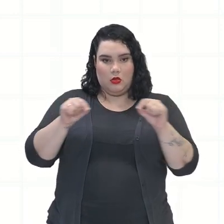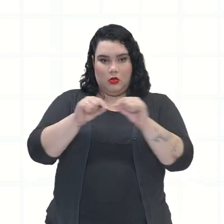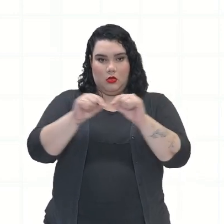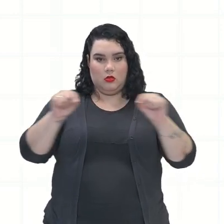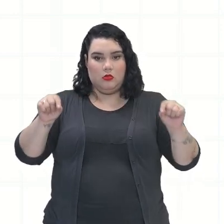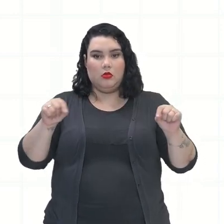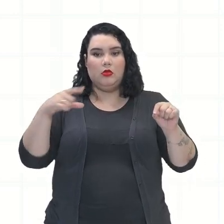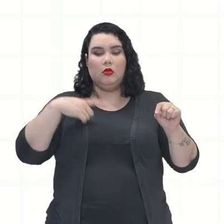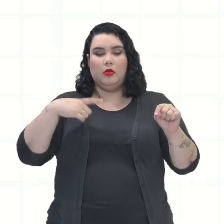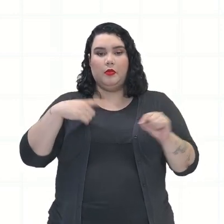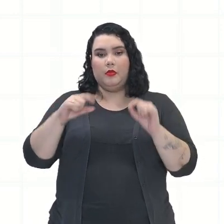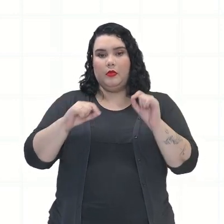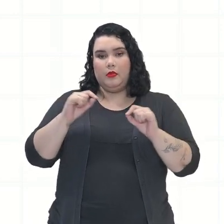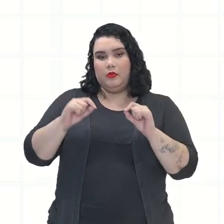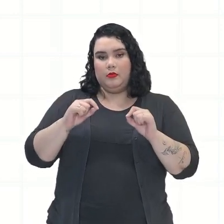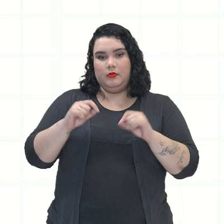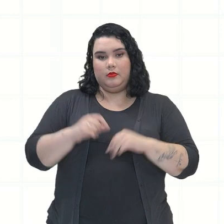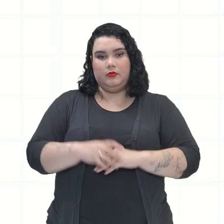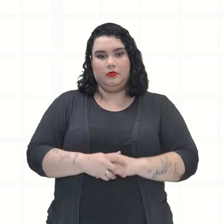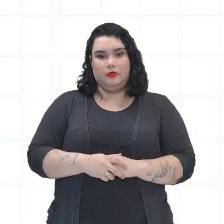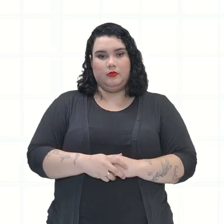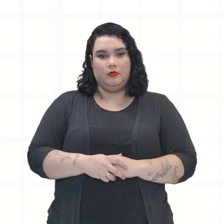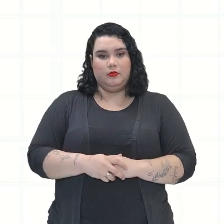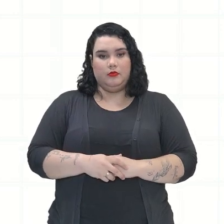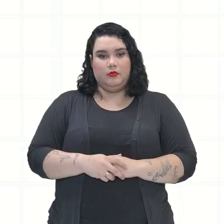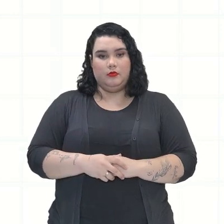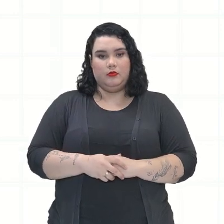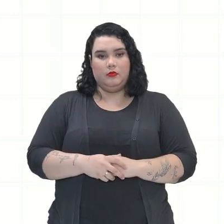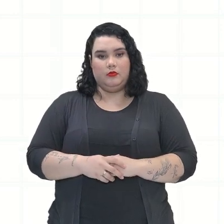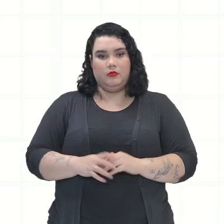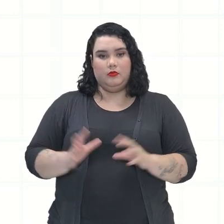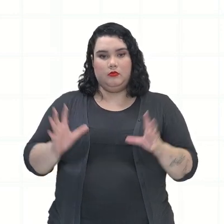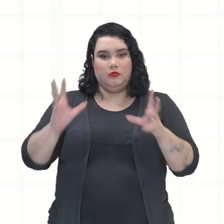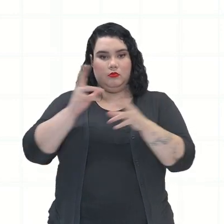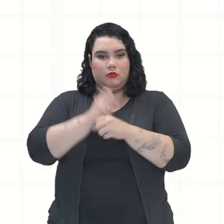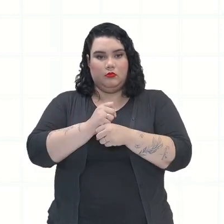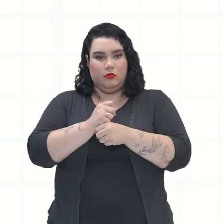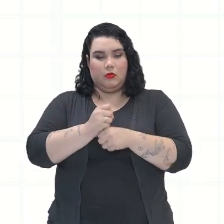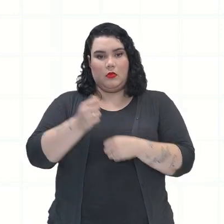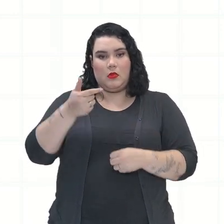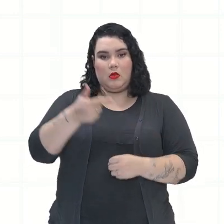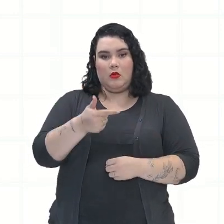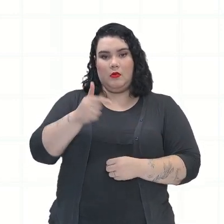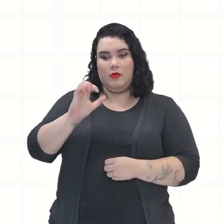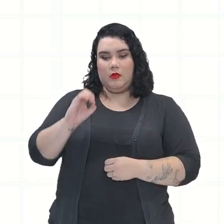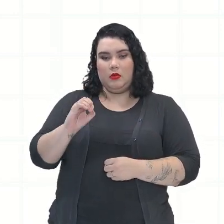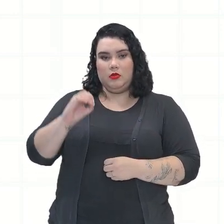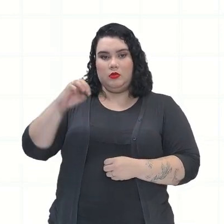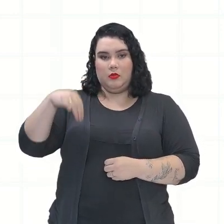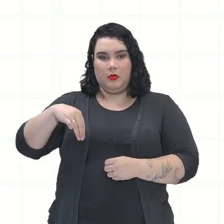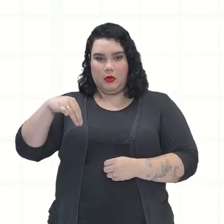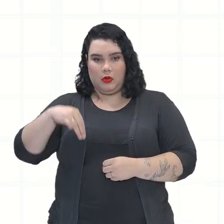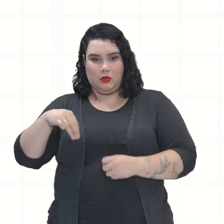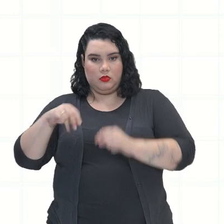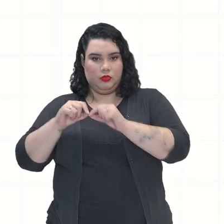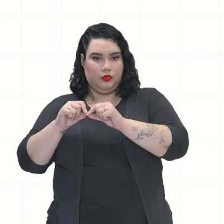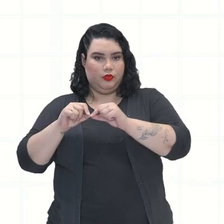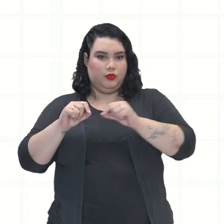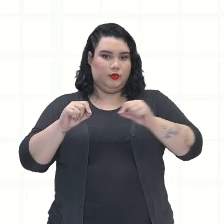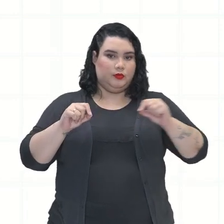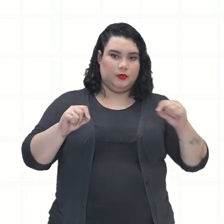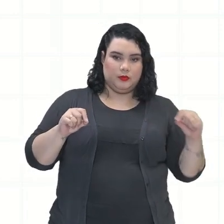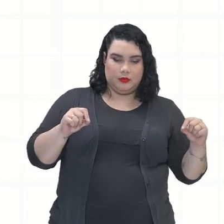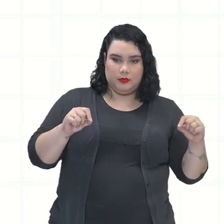comprimento de um total de 20 metros de comprimento nas laterais,